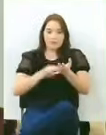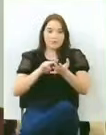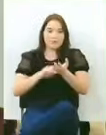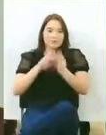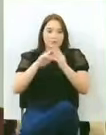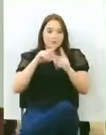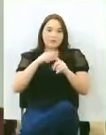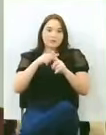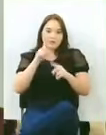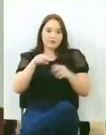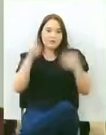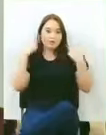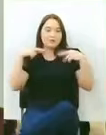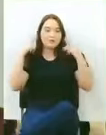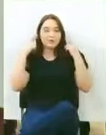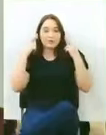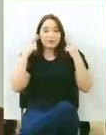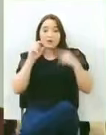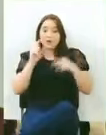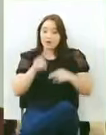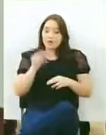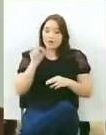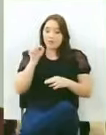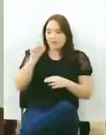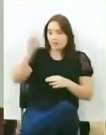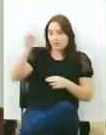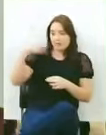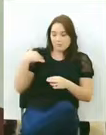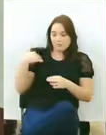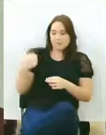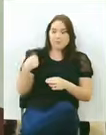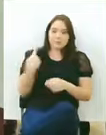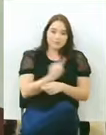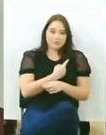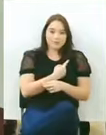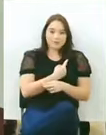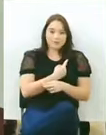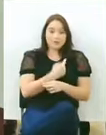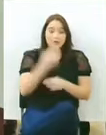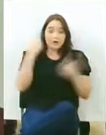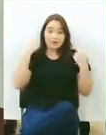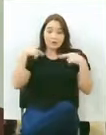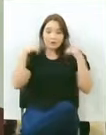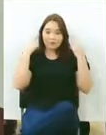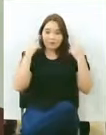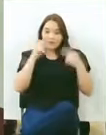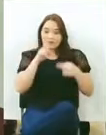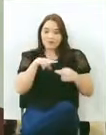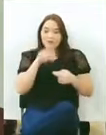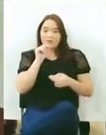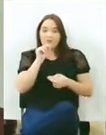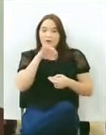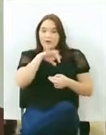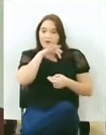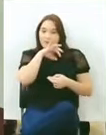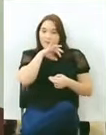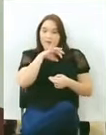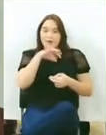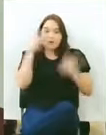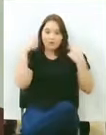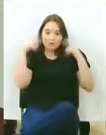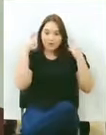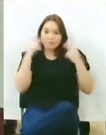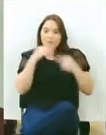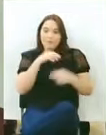de ovelhas. Mas é assim que o Senhor nos chama. Ovelha é um animal muito dócil, mas entra em encrenca a